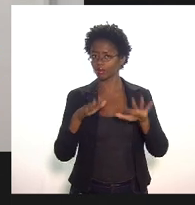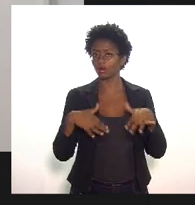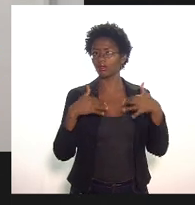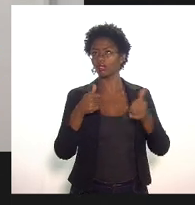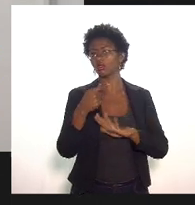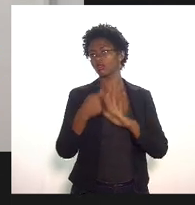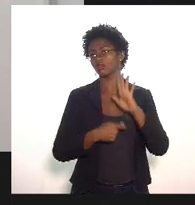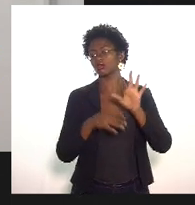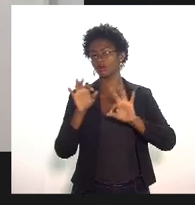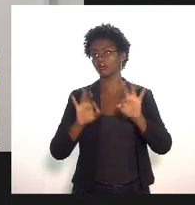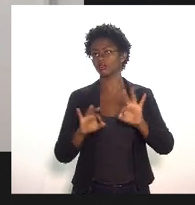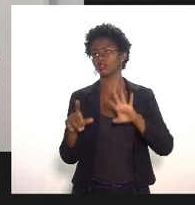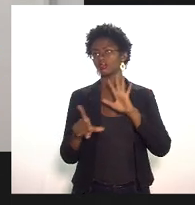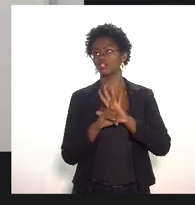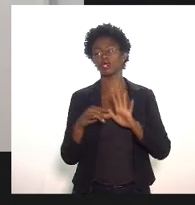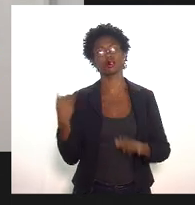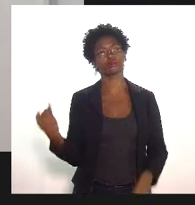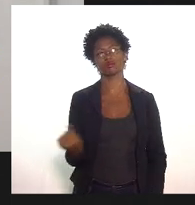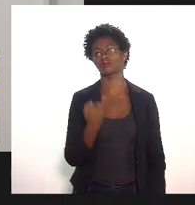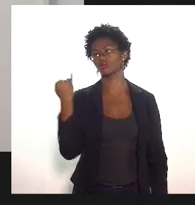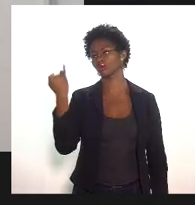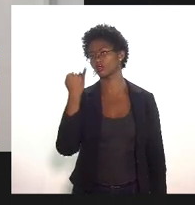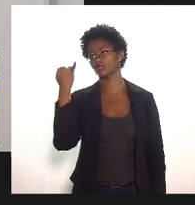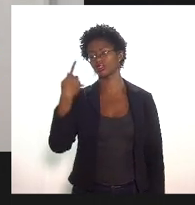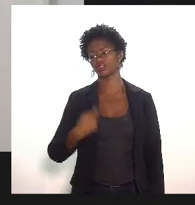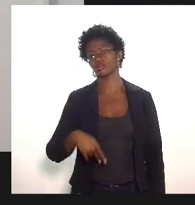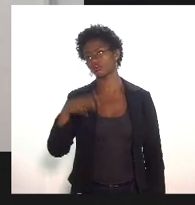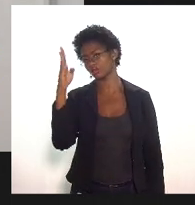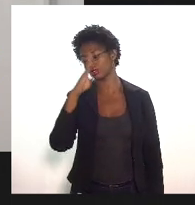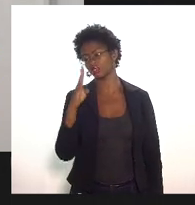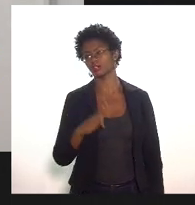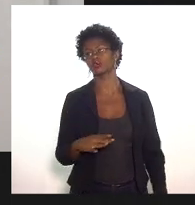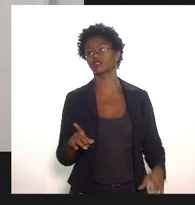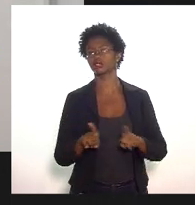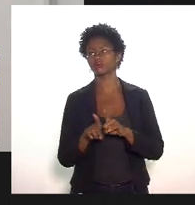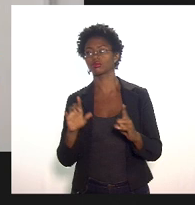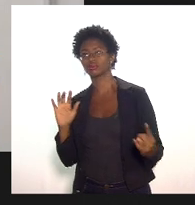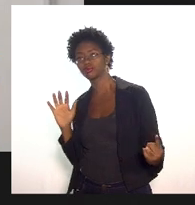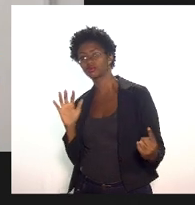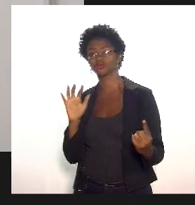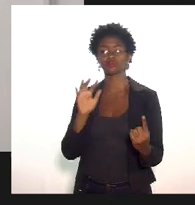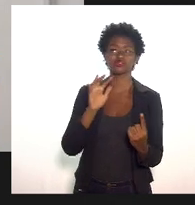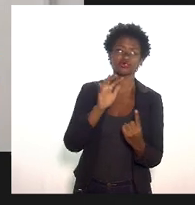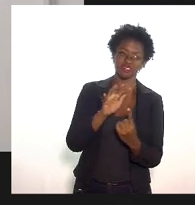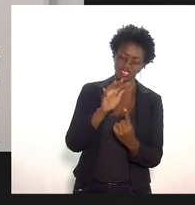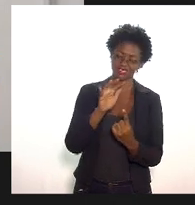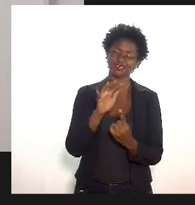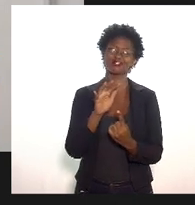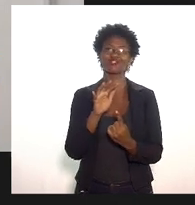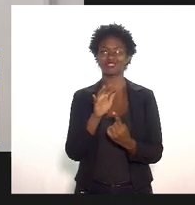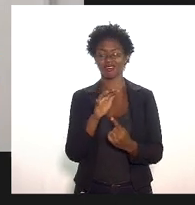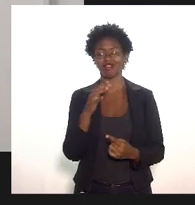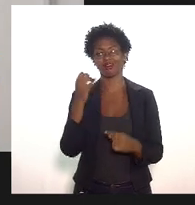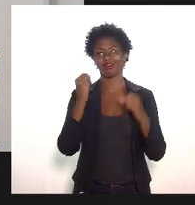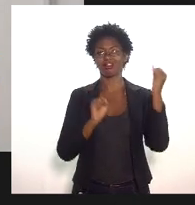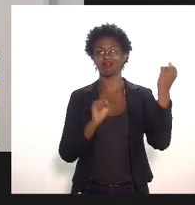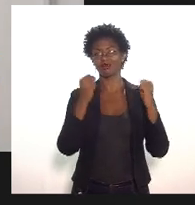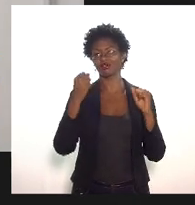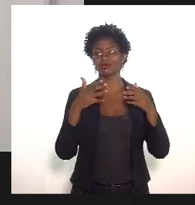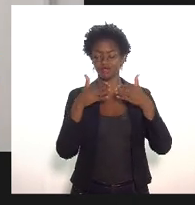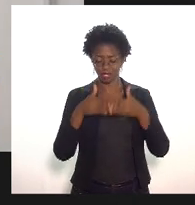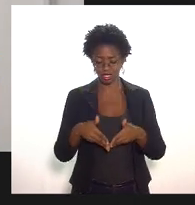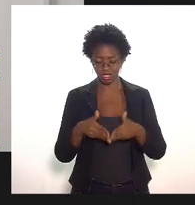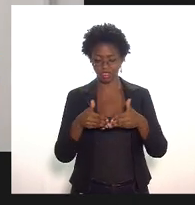de lei tão importante aí para o Brasil e que vai impactar na indústria naval como